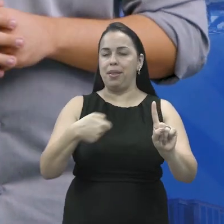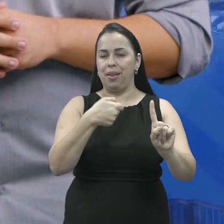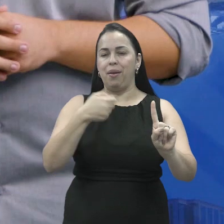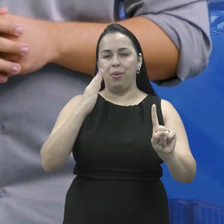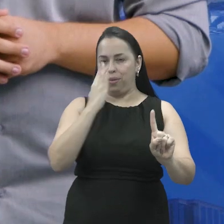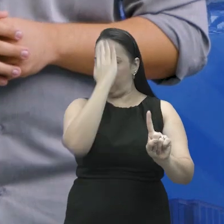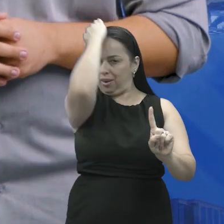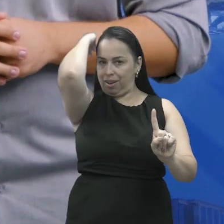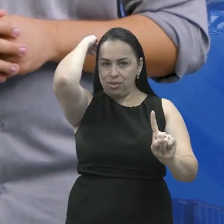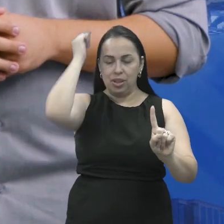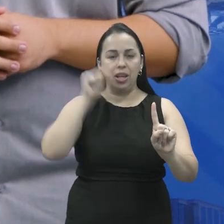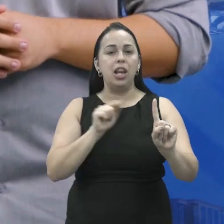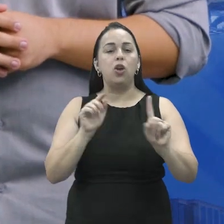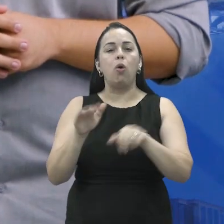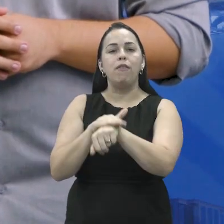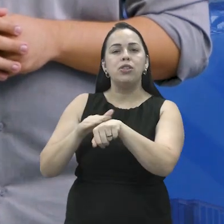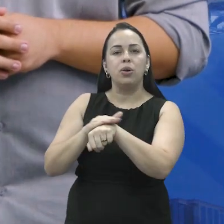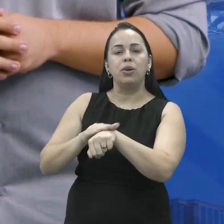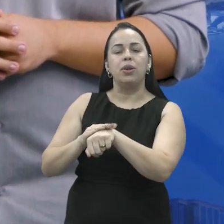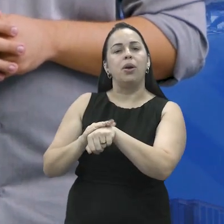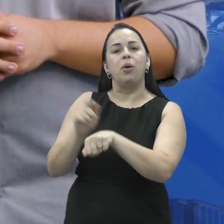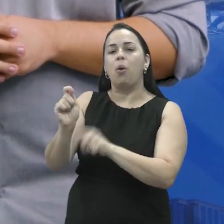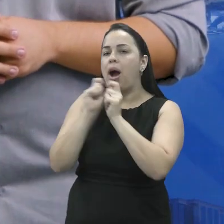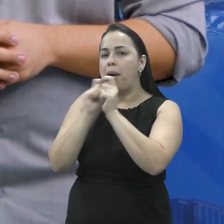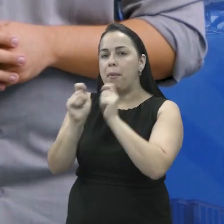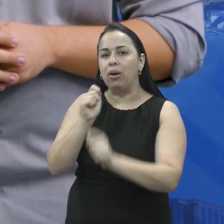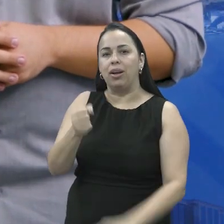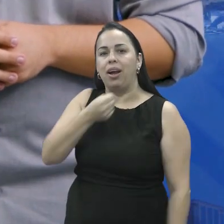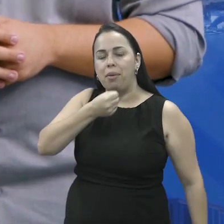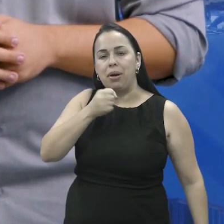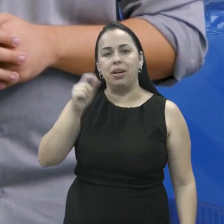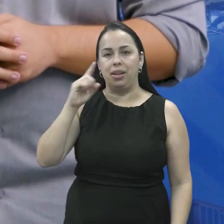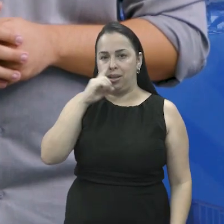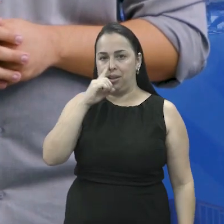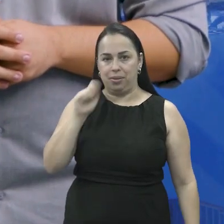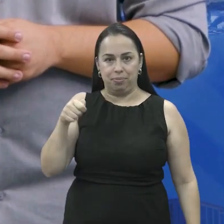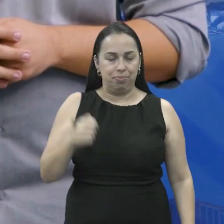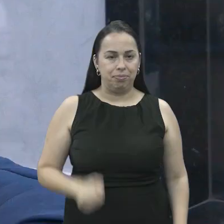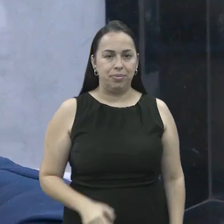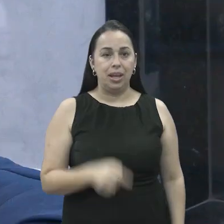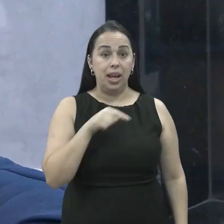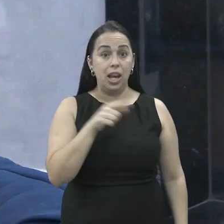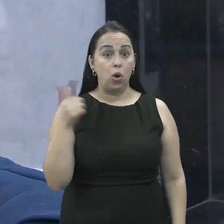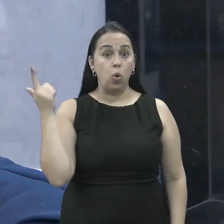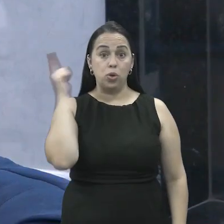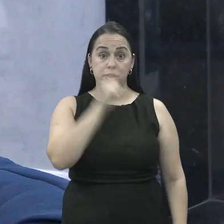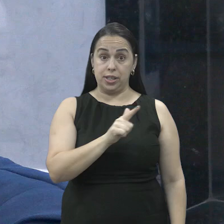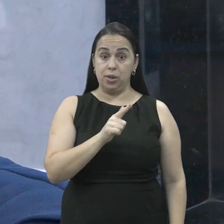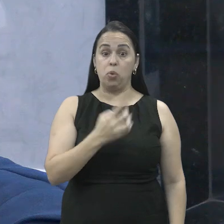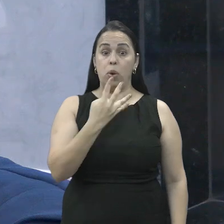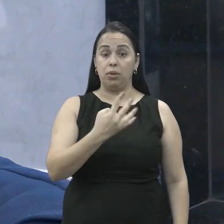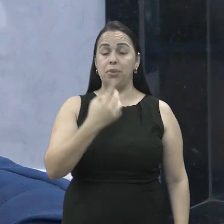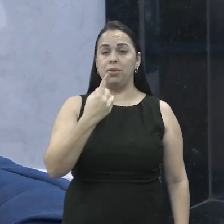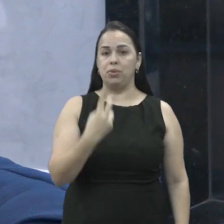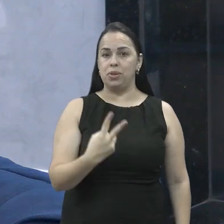Cláudio Apolinário. Ele conversou com a repórter Dani Rivas. Vamos acompanhar. Ele teve